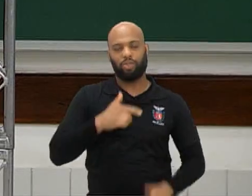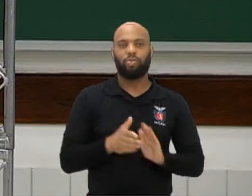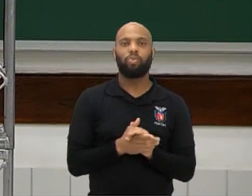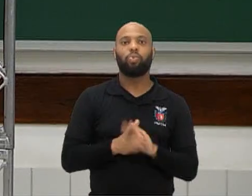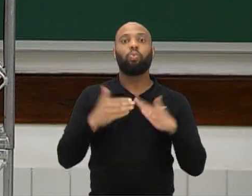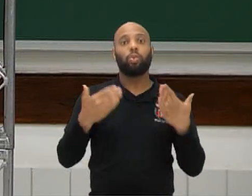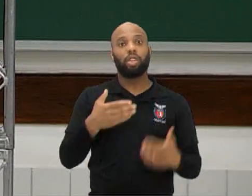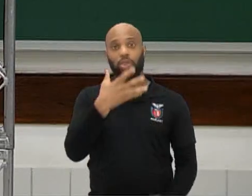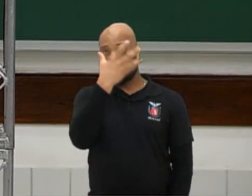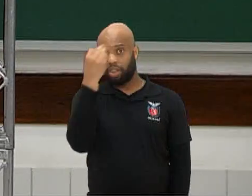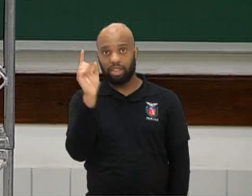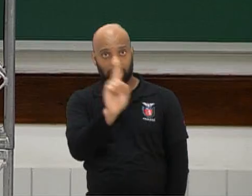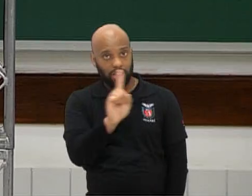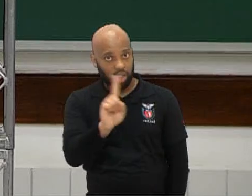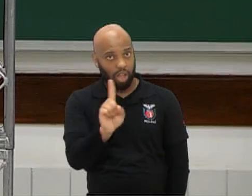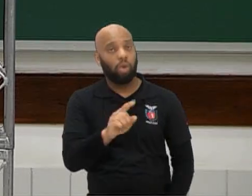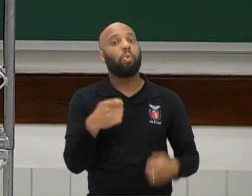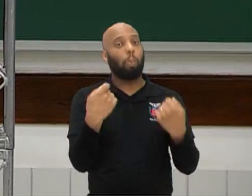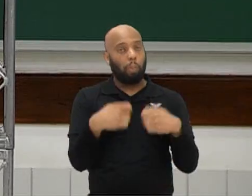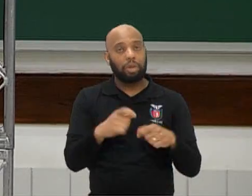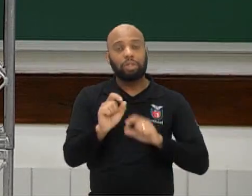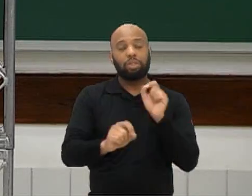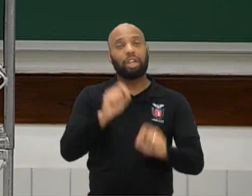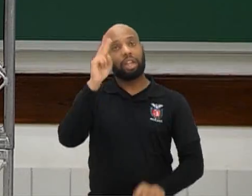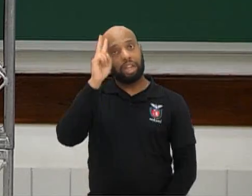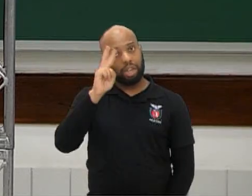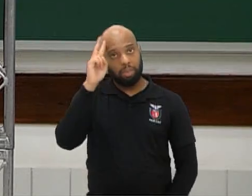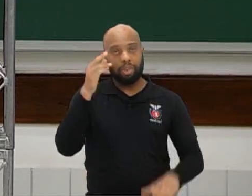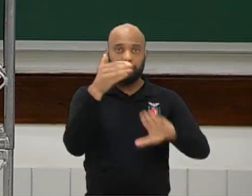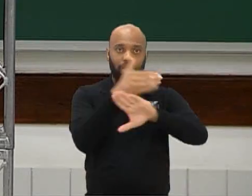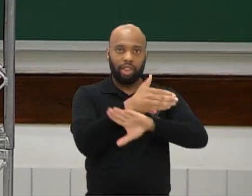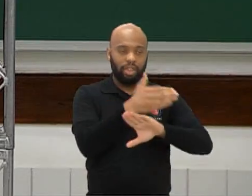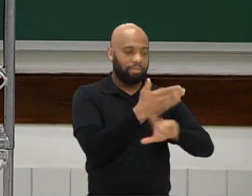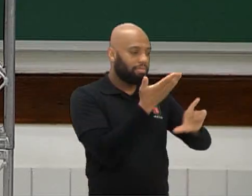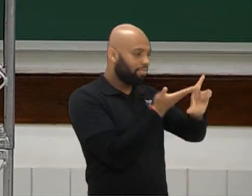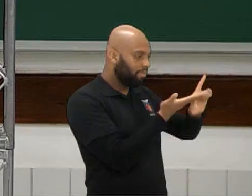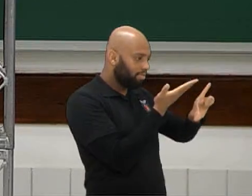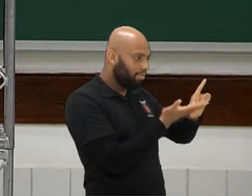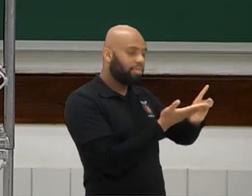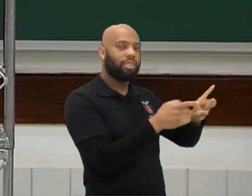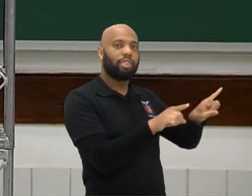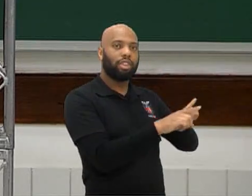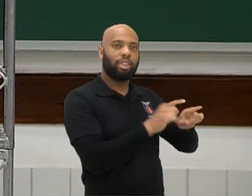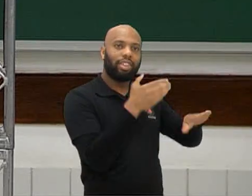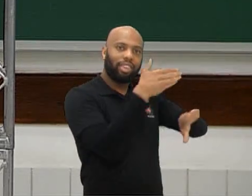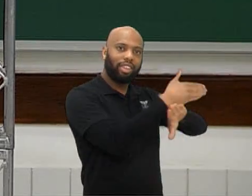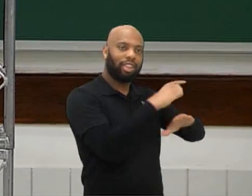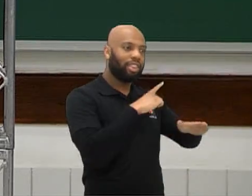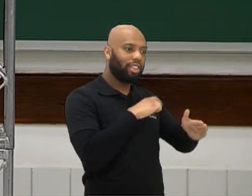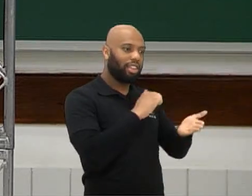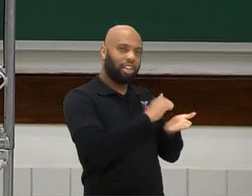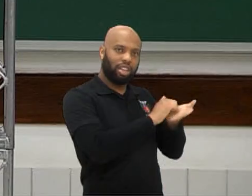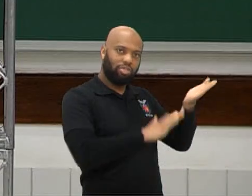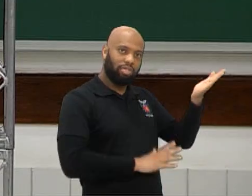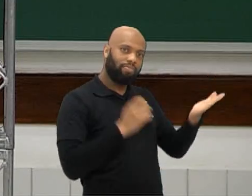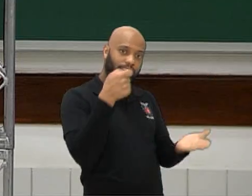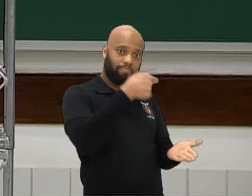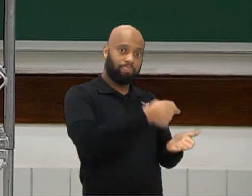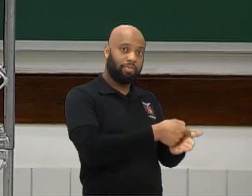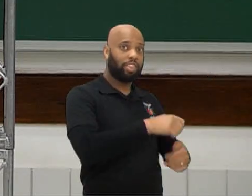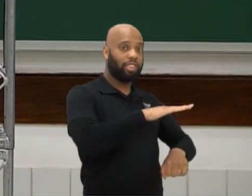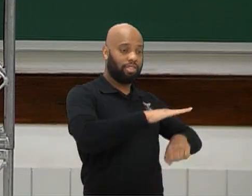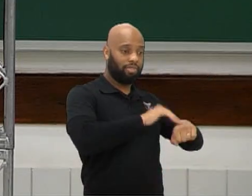Pessoal, não esqueçam de que entrar no seu Classroom, acessar a questão que marca a